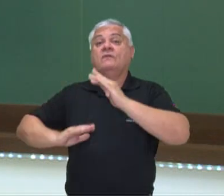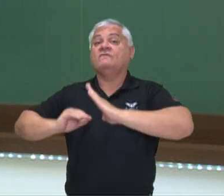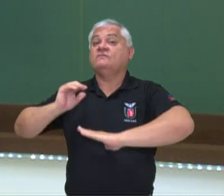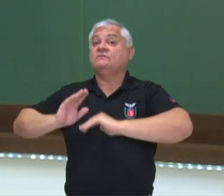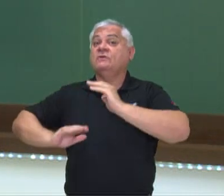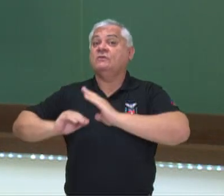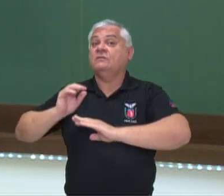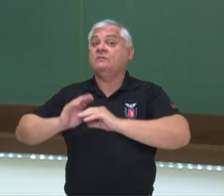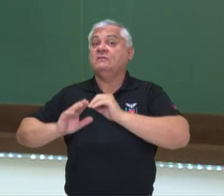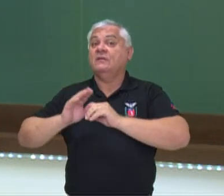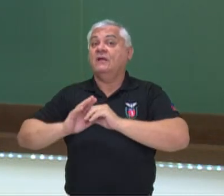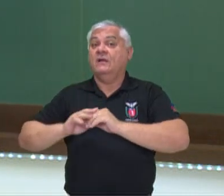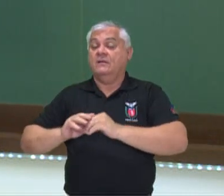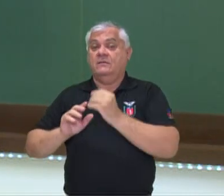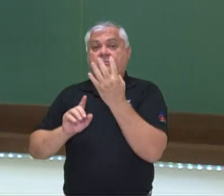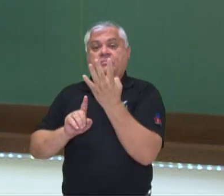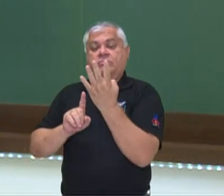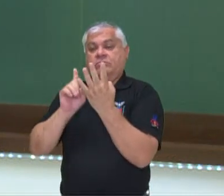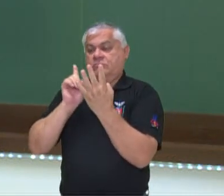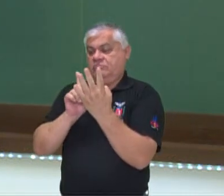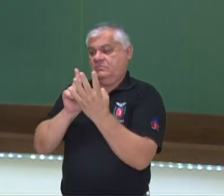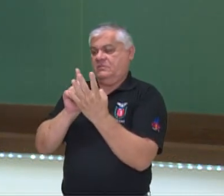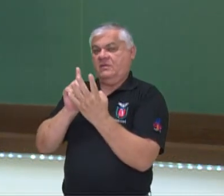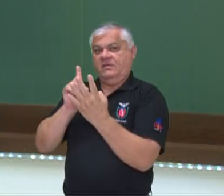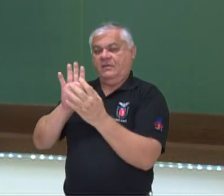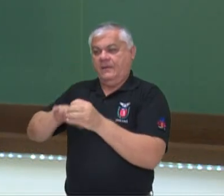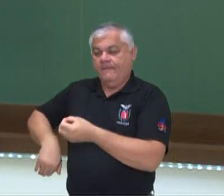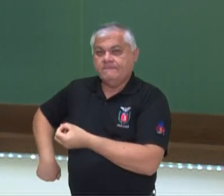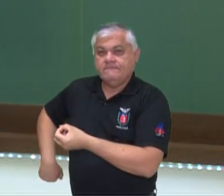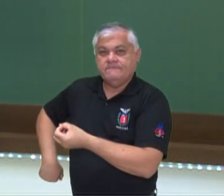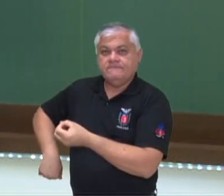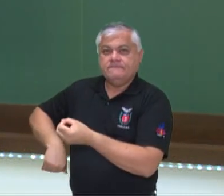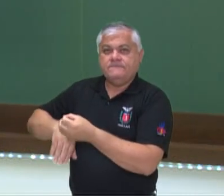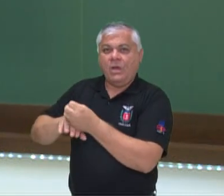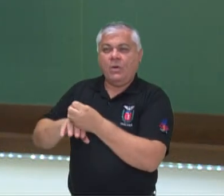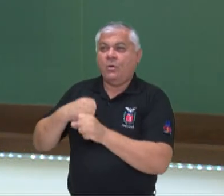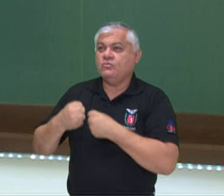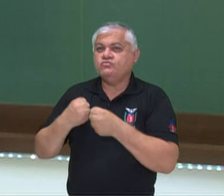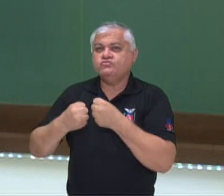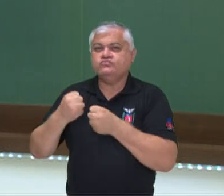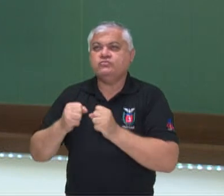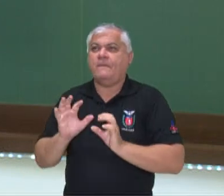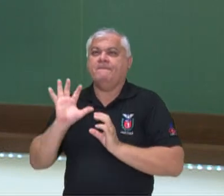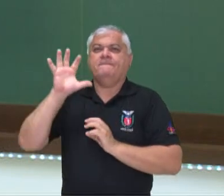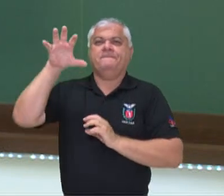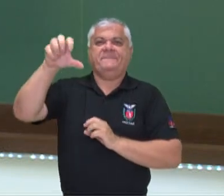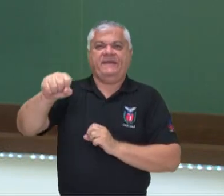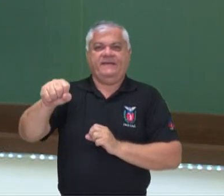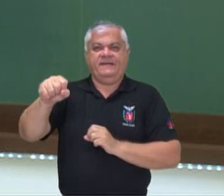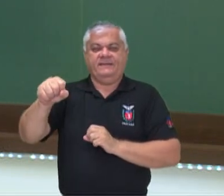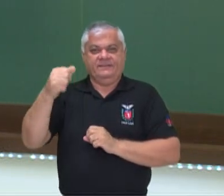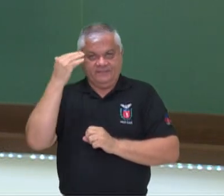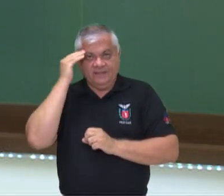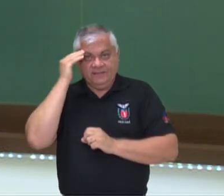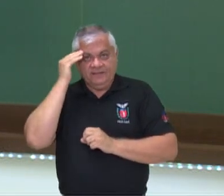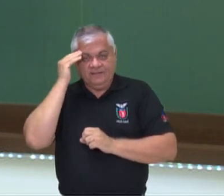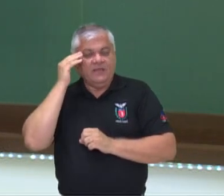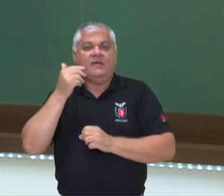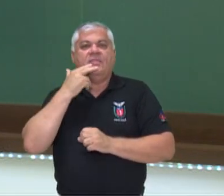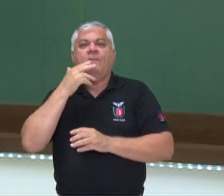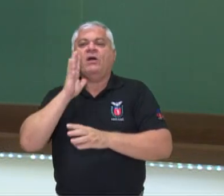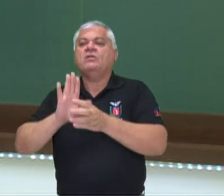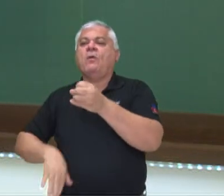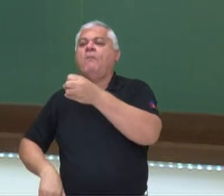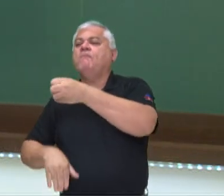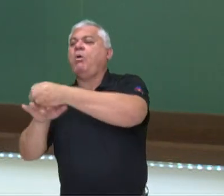que está atrás dele é que pode passar e pegar essa bola lá na frente. Então também não posso chutar, lançar a bola para um jogador que está